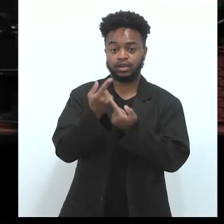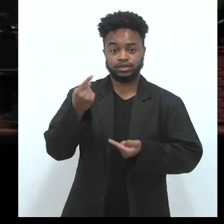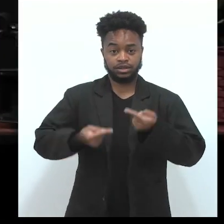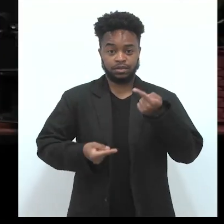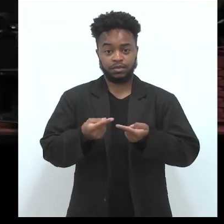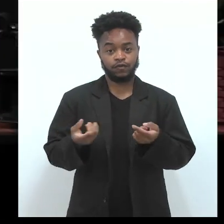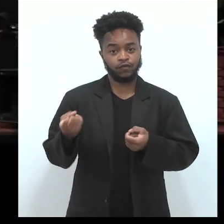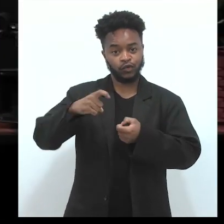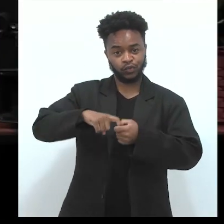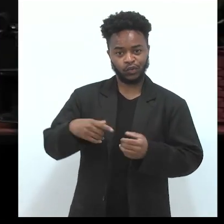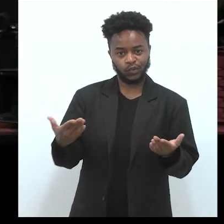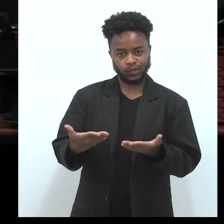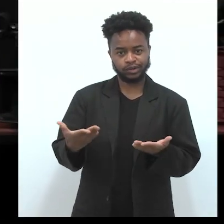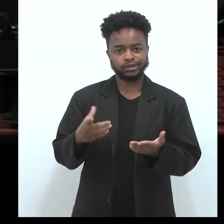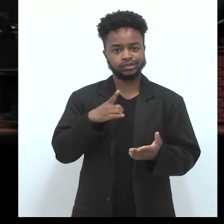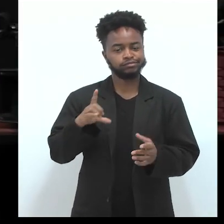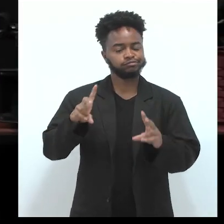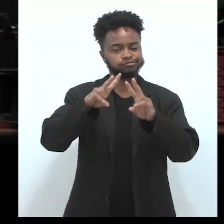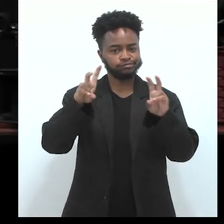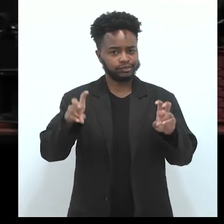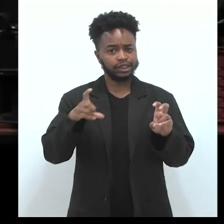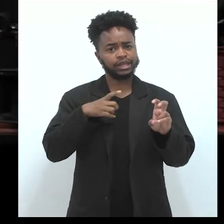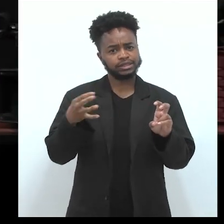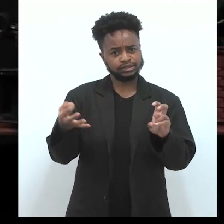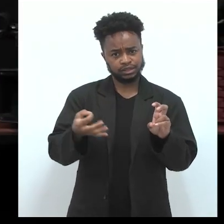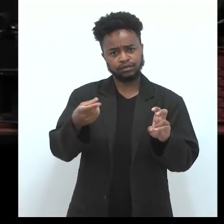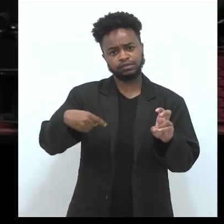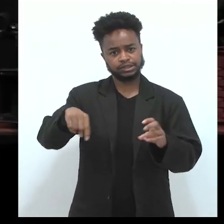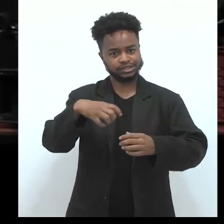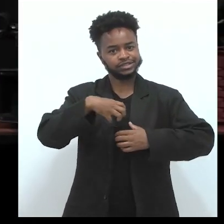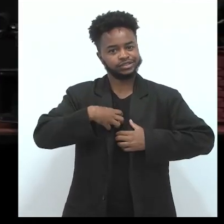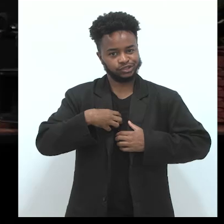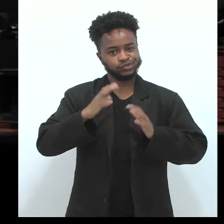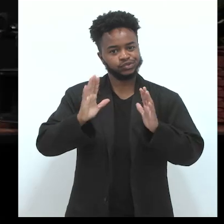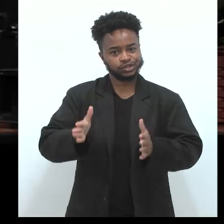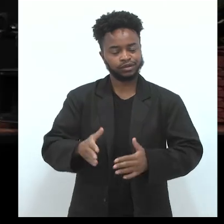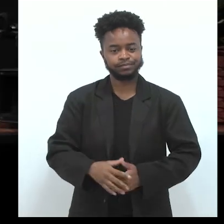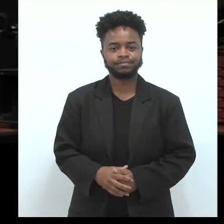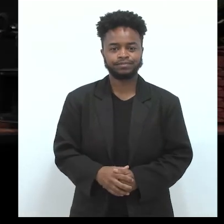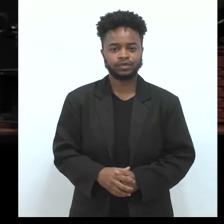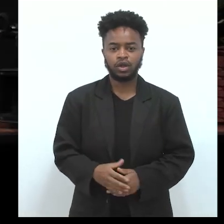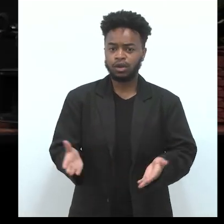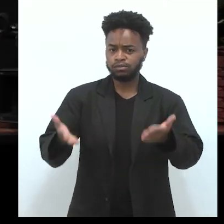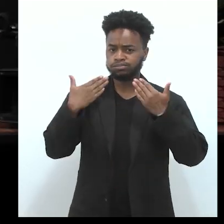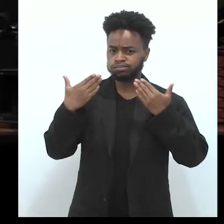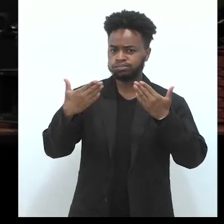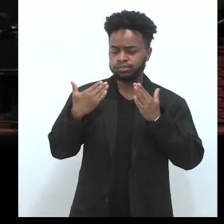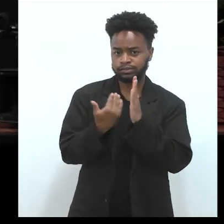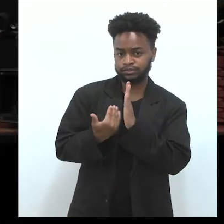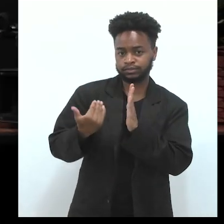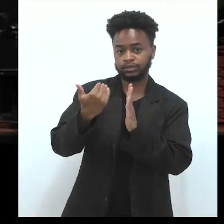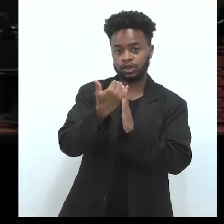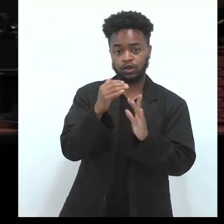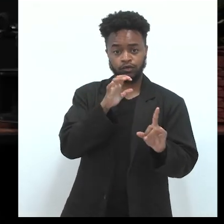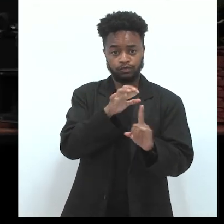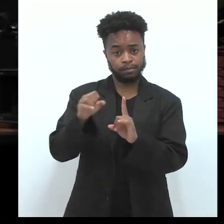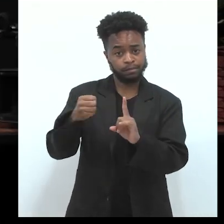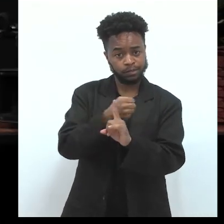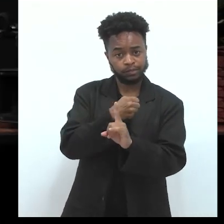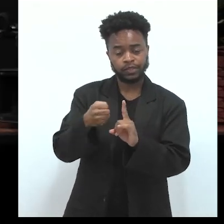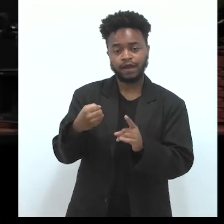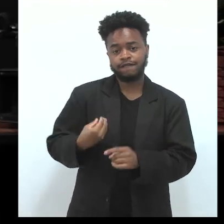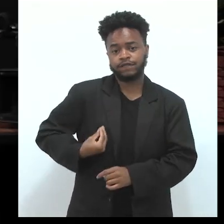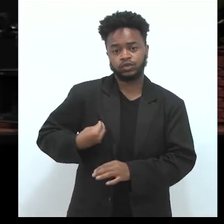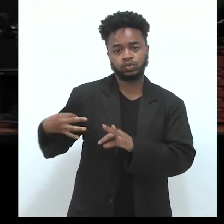O Alerj Debate está de volta com um assunto que com certeza você está sentindo na pele. O calor extremo tem impactado a vida de